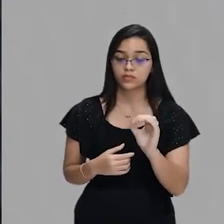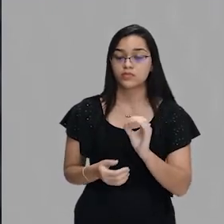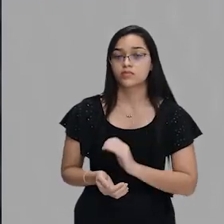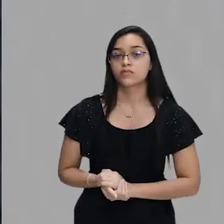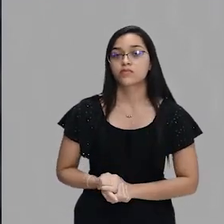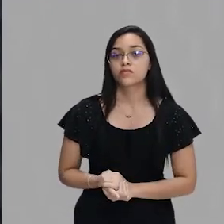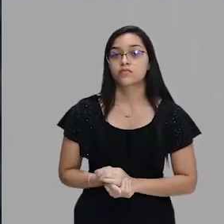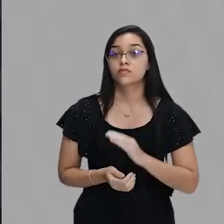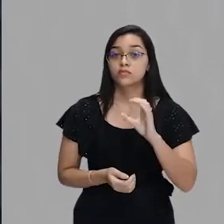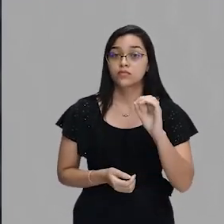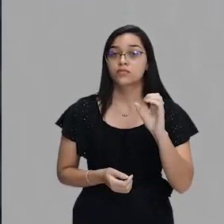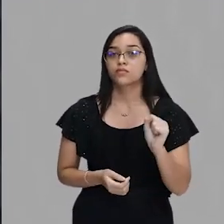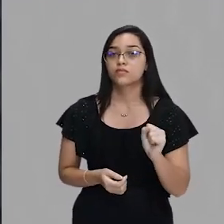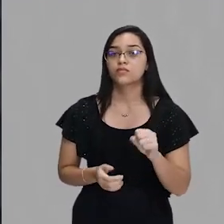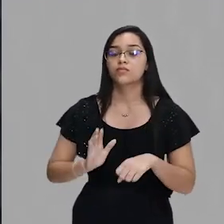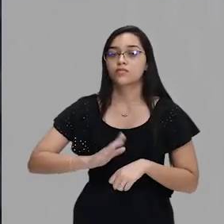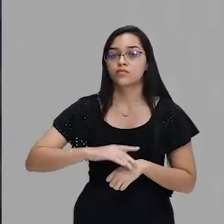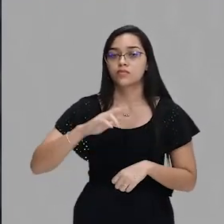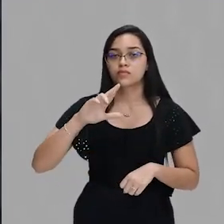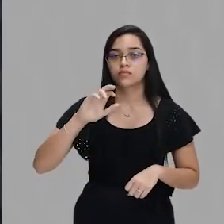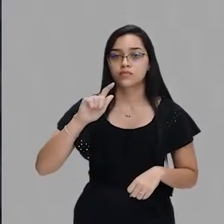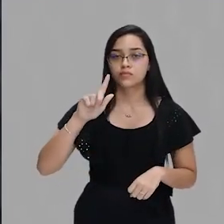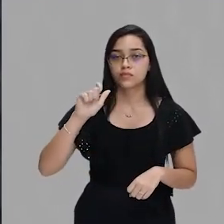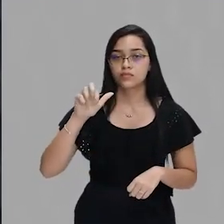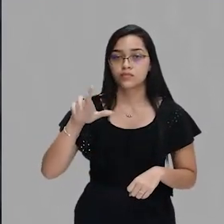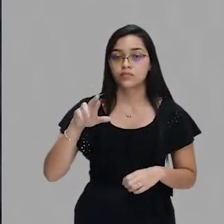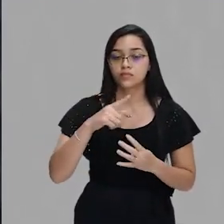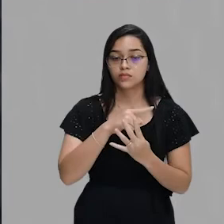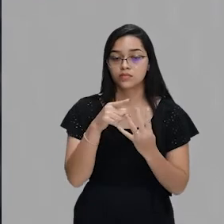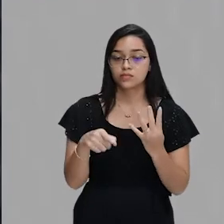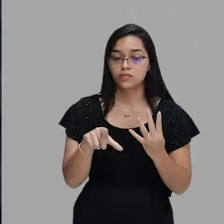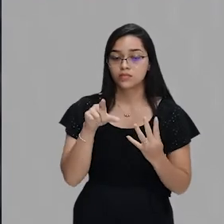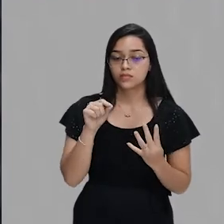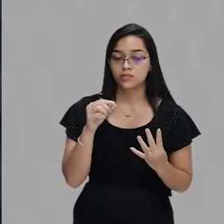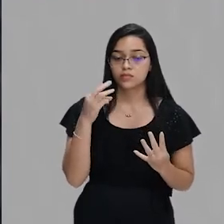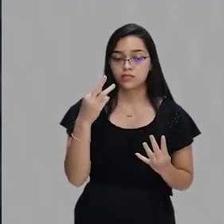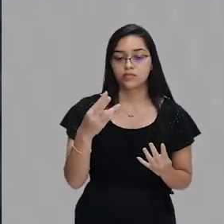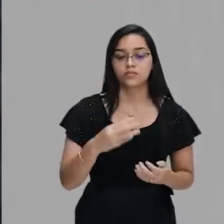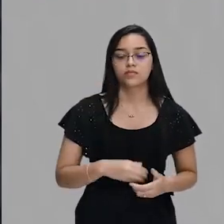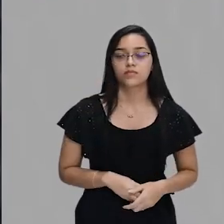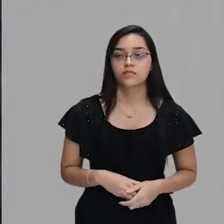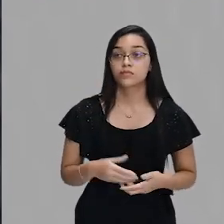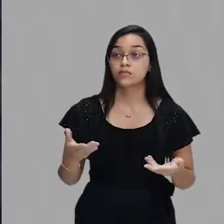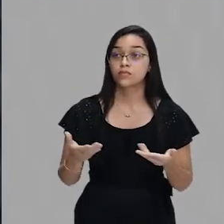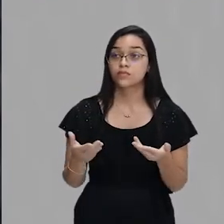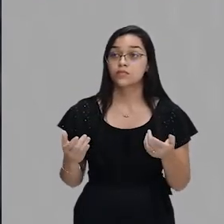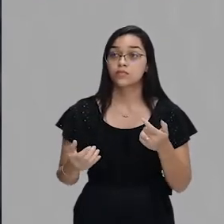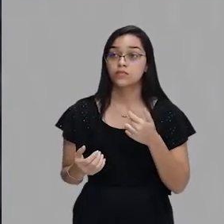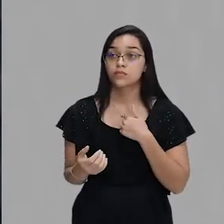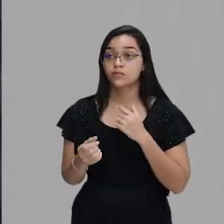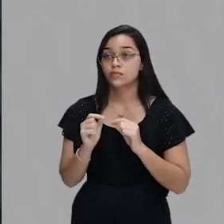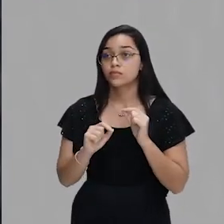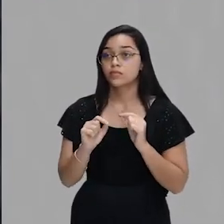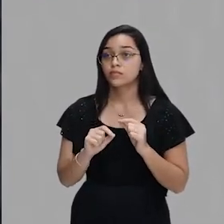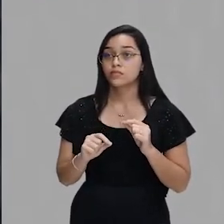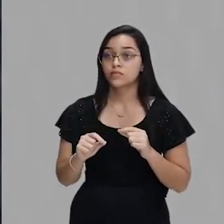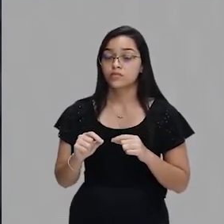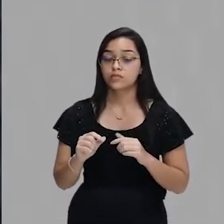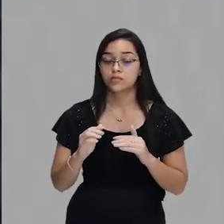Então, o atleta mais regular dos 4 atletas é o atleta 3. E agora, eu vou para o